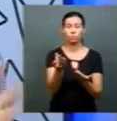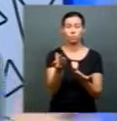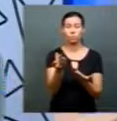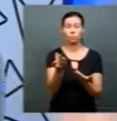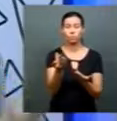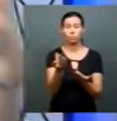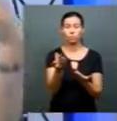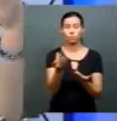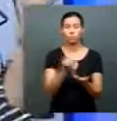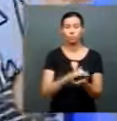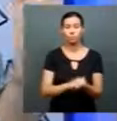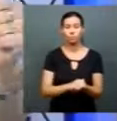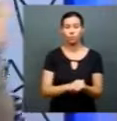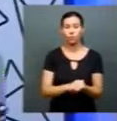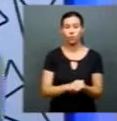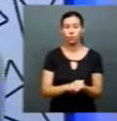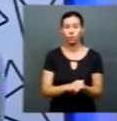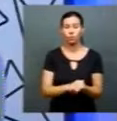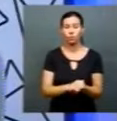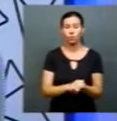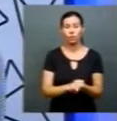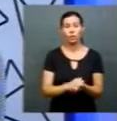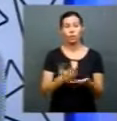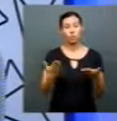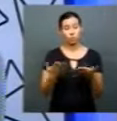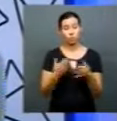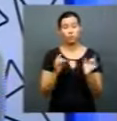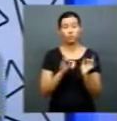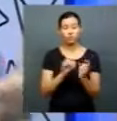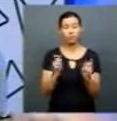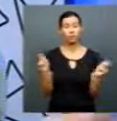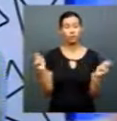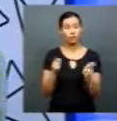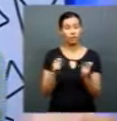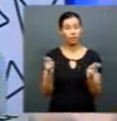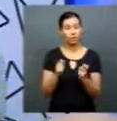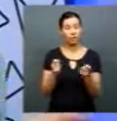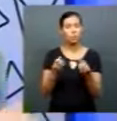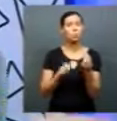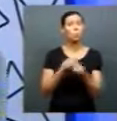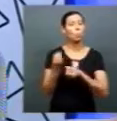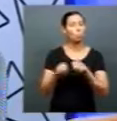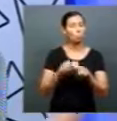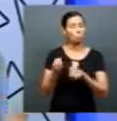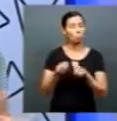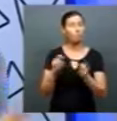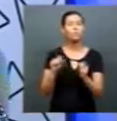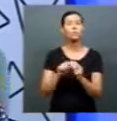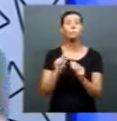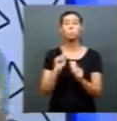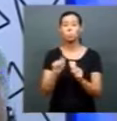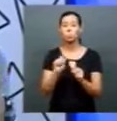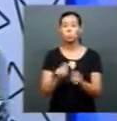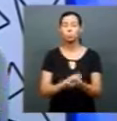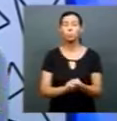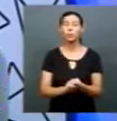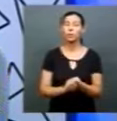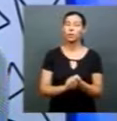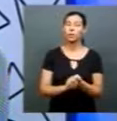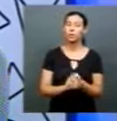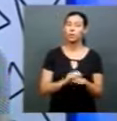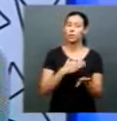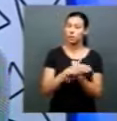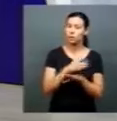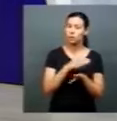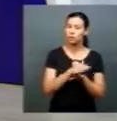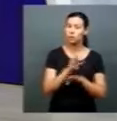Nossa, e agora, né? Ah, tenho super potencial de vender esse produto, mas eu não sei o que fazer, nem como fazer. Então vai preparando as pessoas